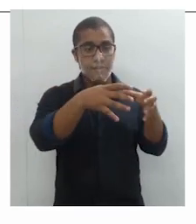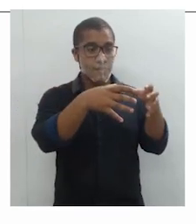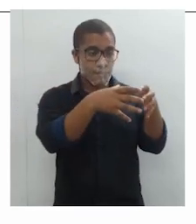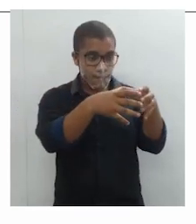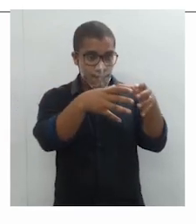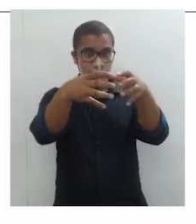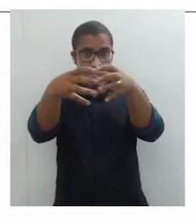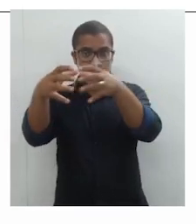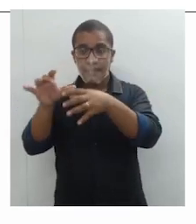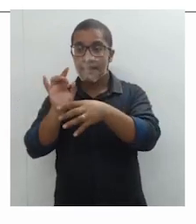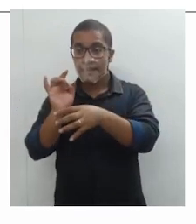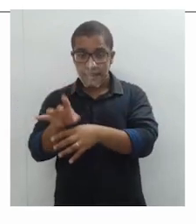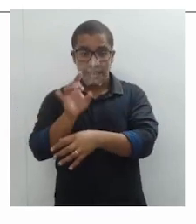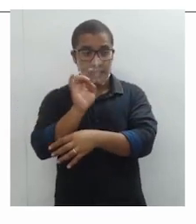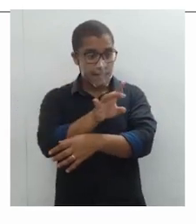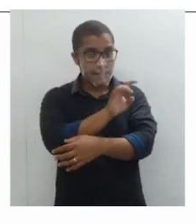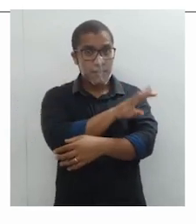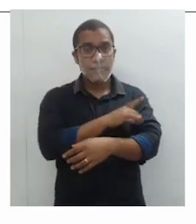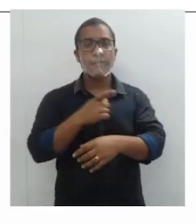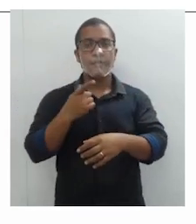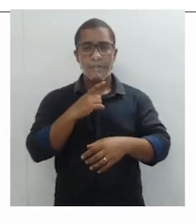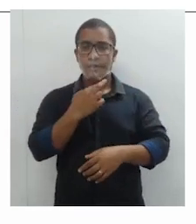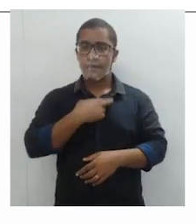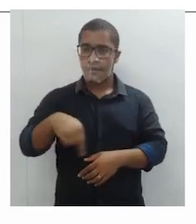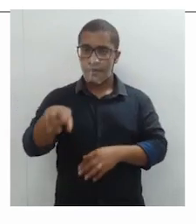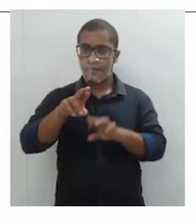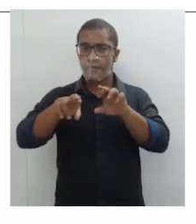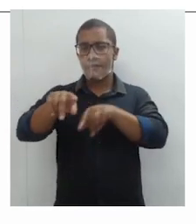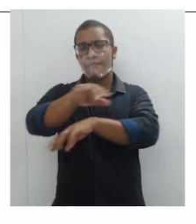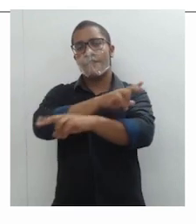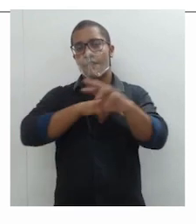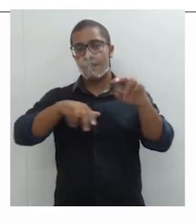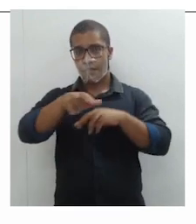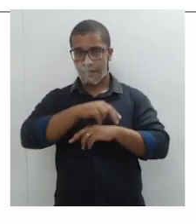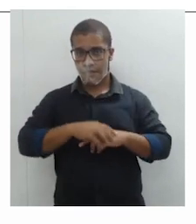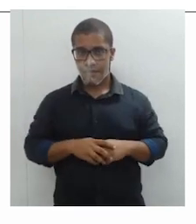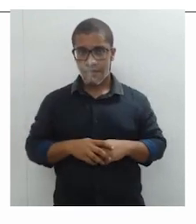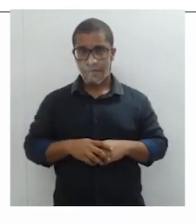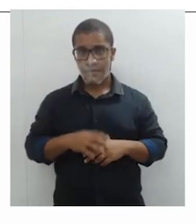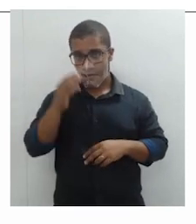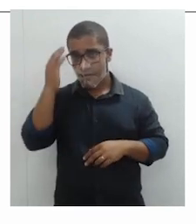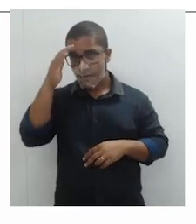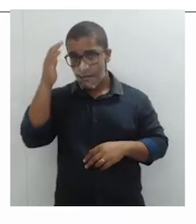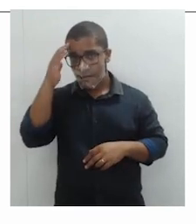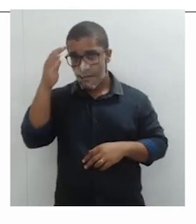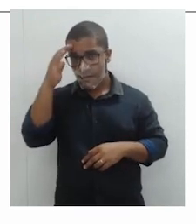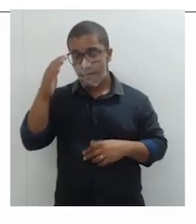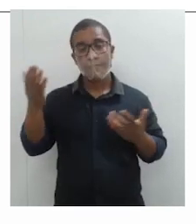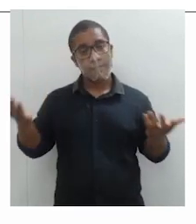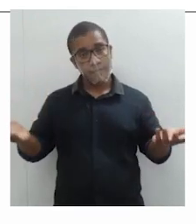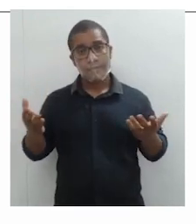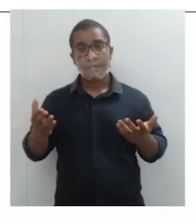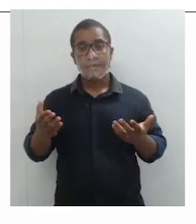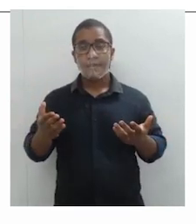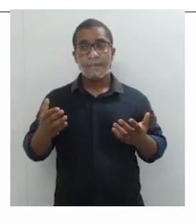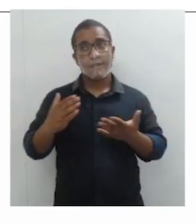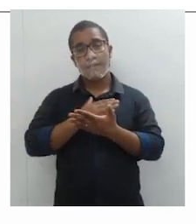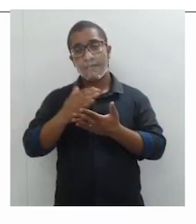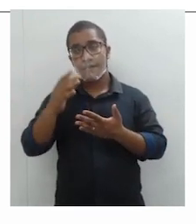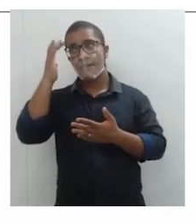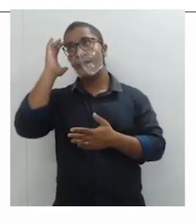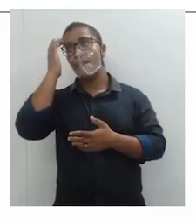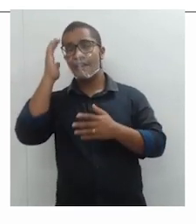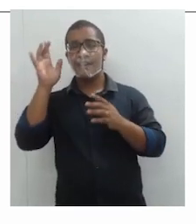crenças e rituais religiosos diferenciados Olha aí diferenciado é um erro